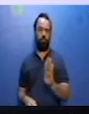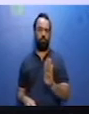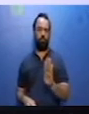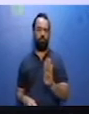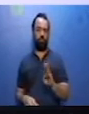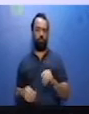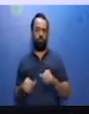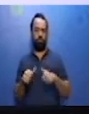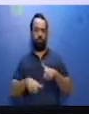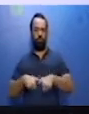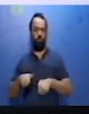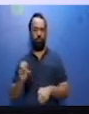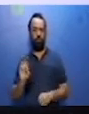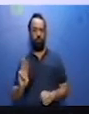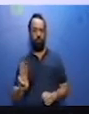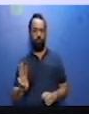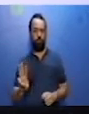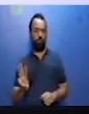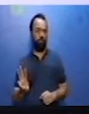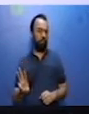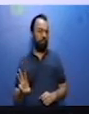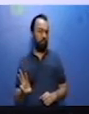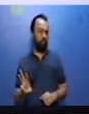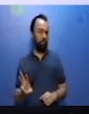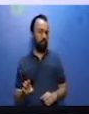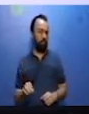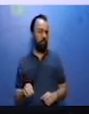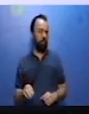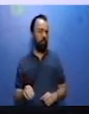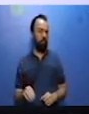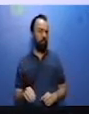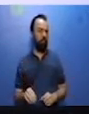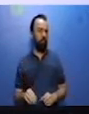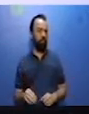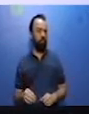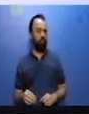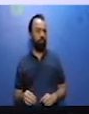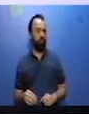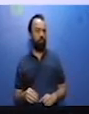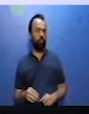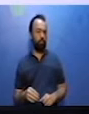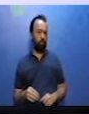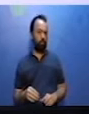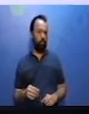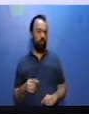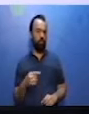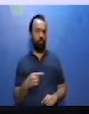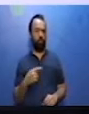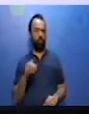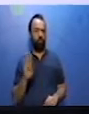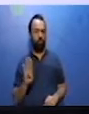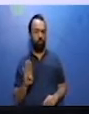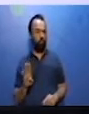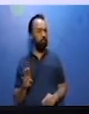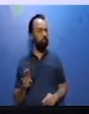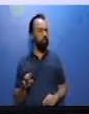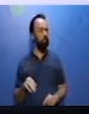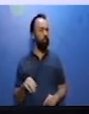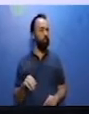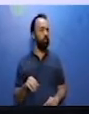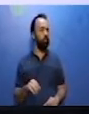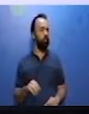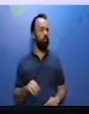3 no lugar do b substituir por três esse - quadra da fórmula nunca muda esse